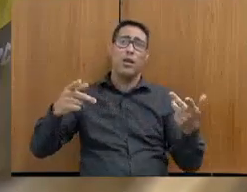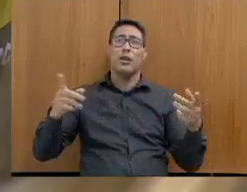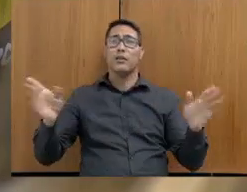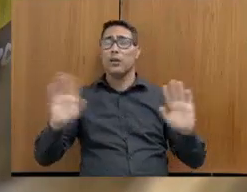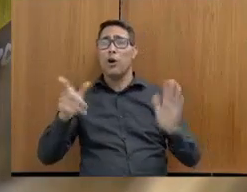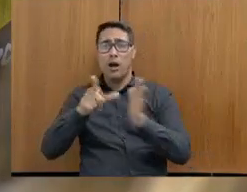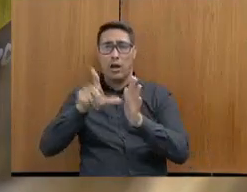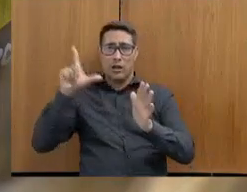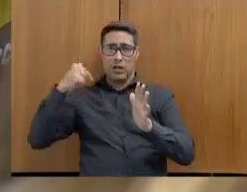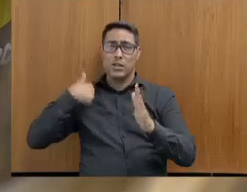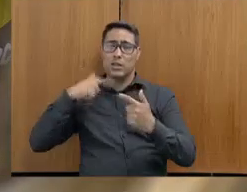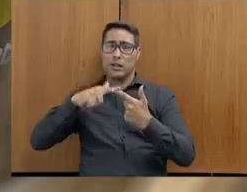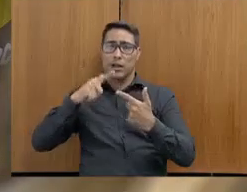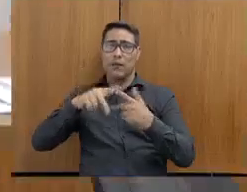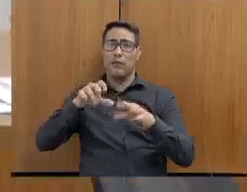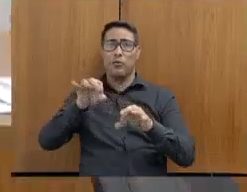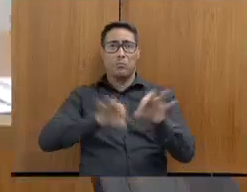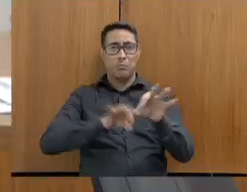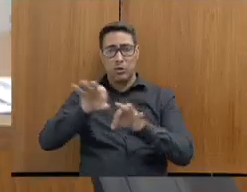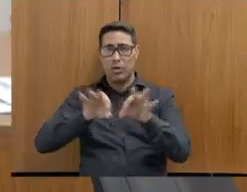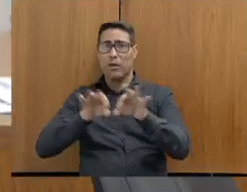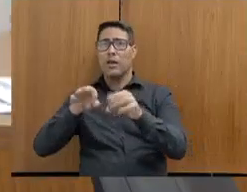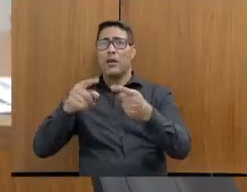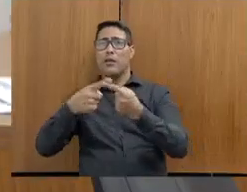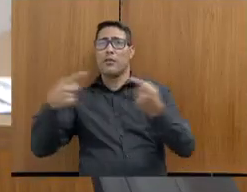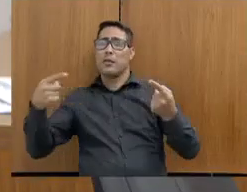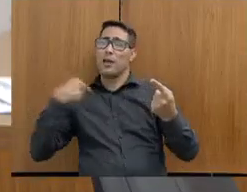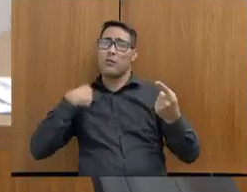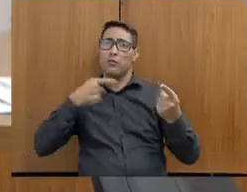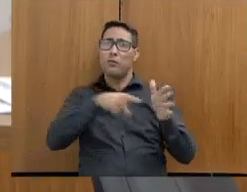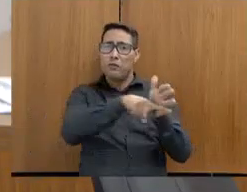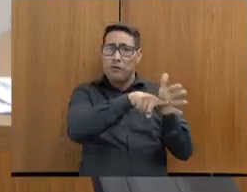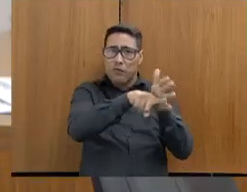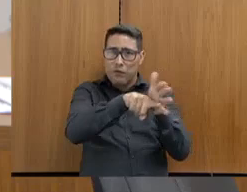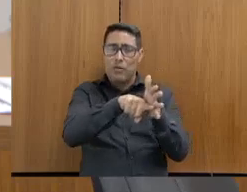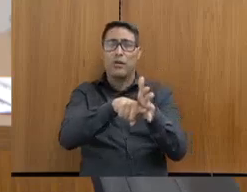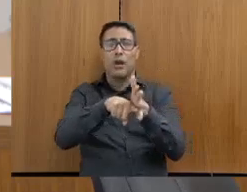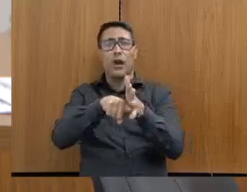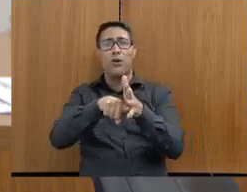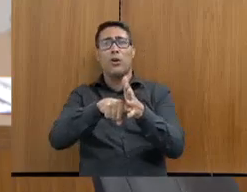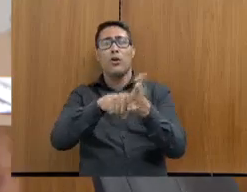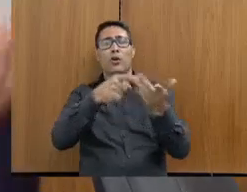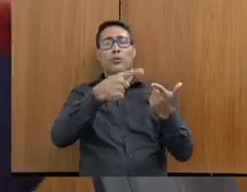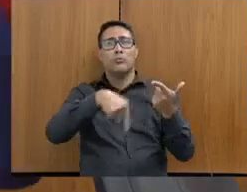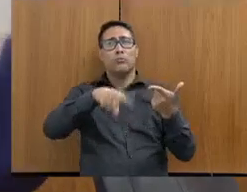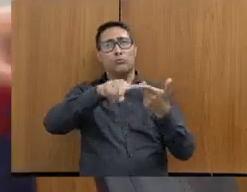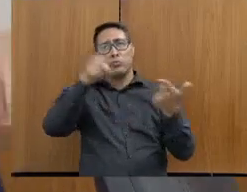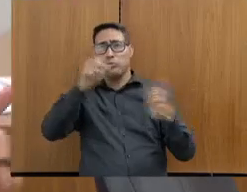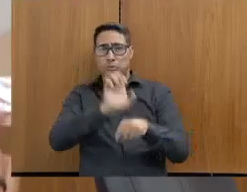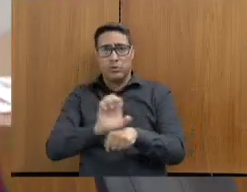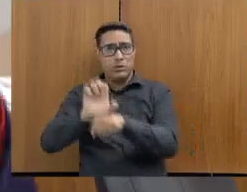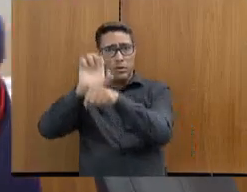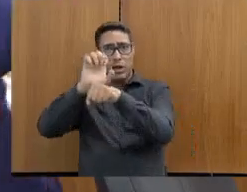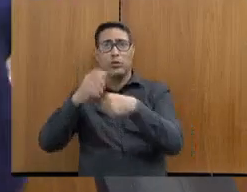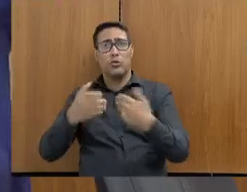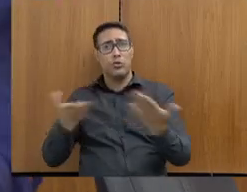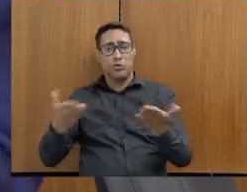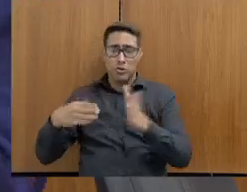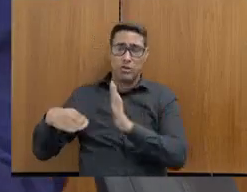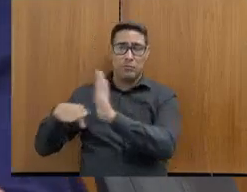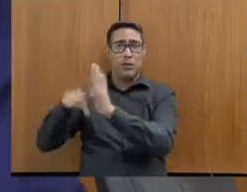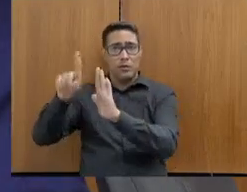por um processo fiscal junto ao estado que foi judicializado pelo governo Pimentel e que agora tá beneficiando o governo Zema que não paga